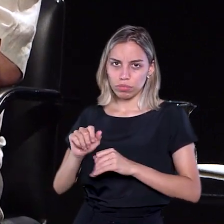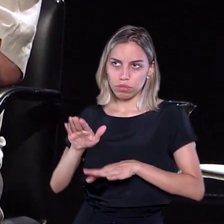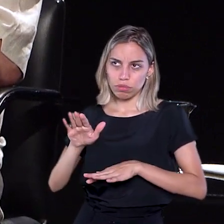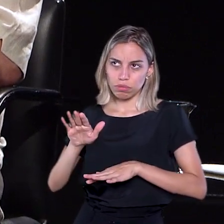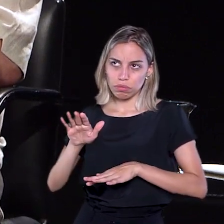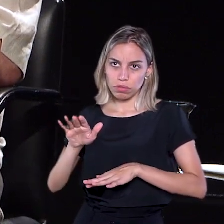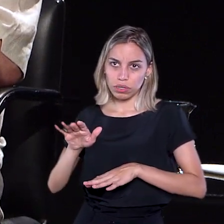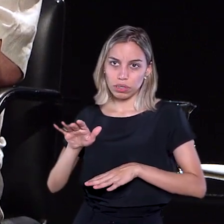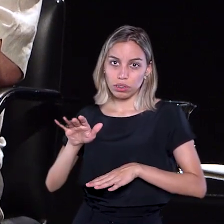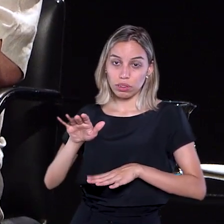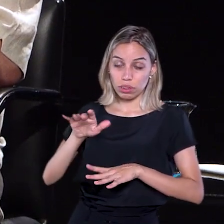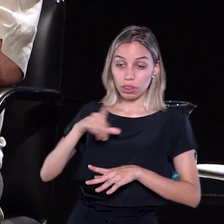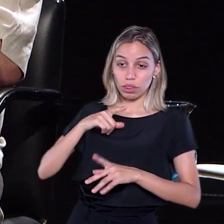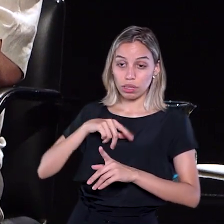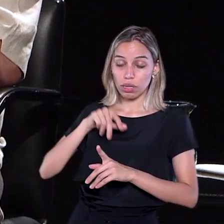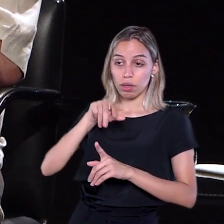né?